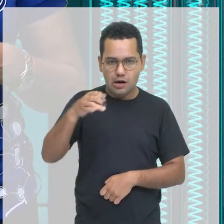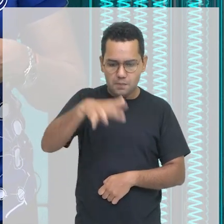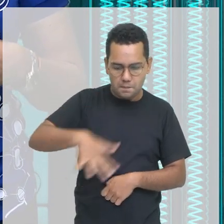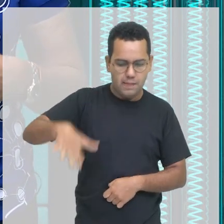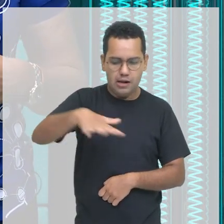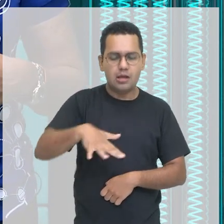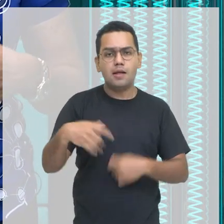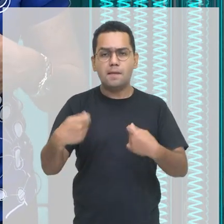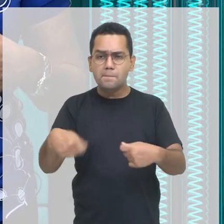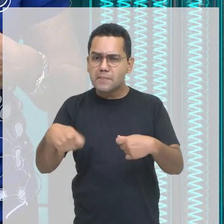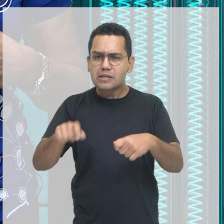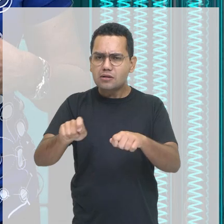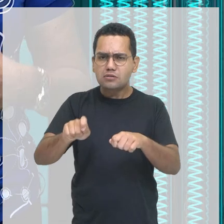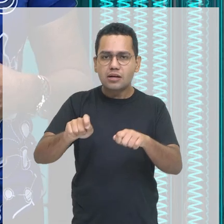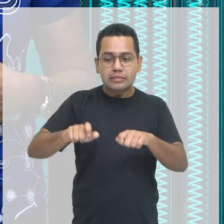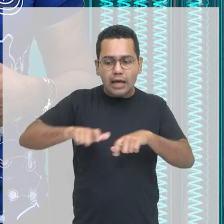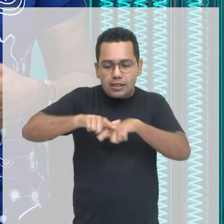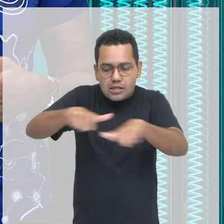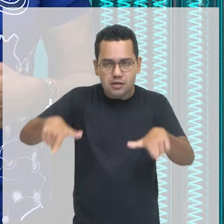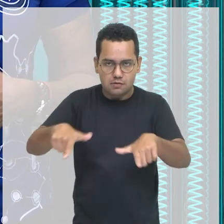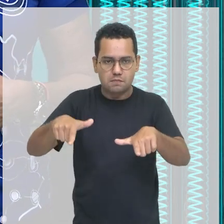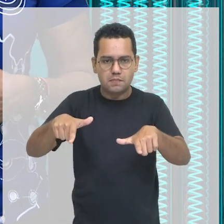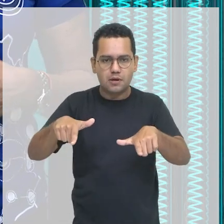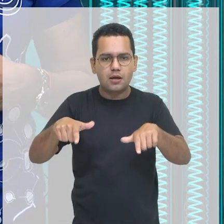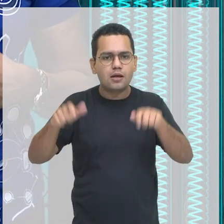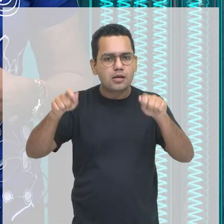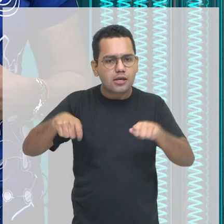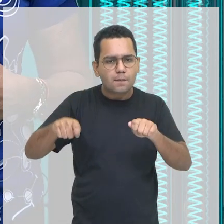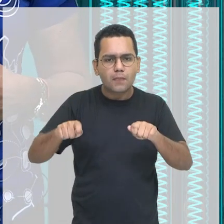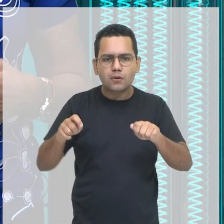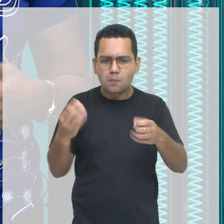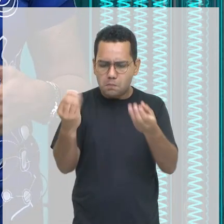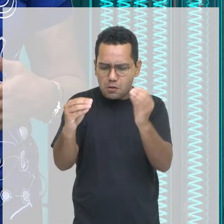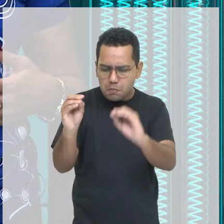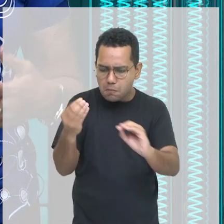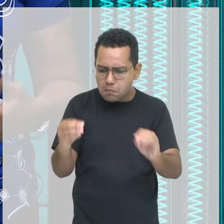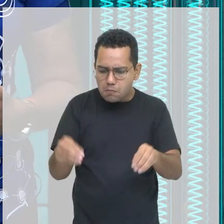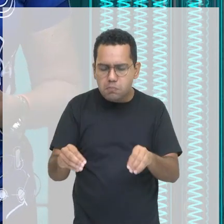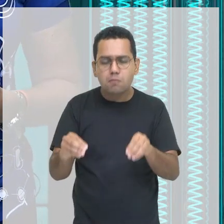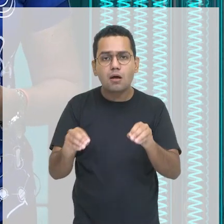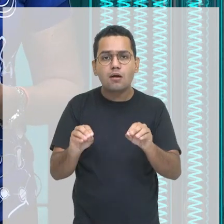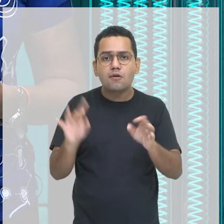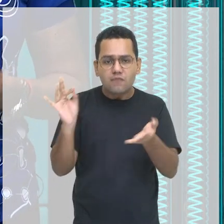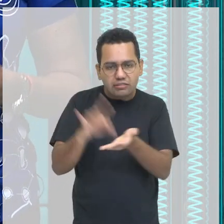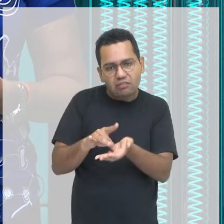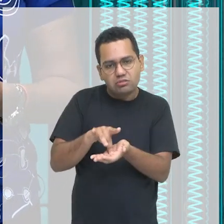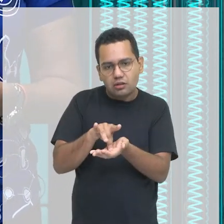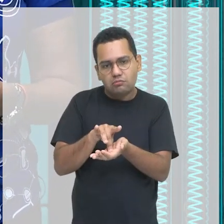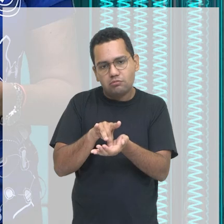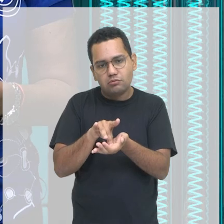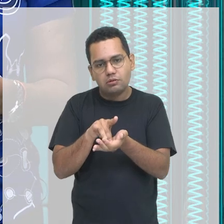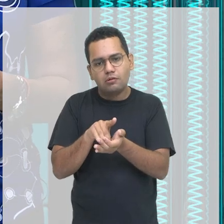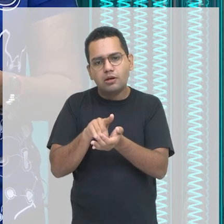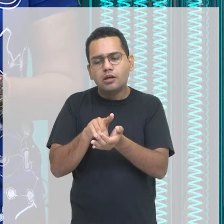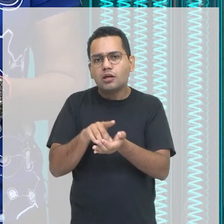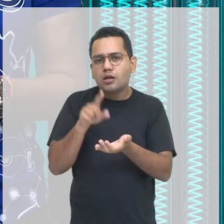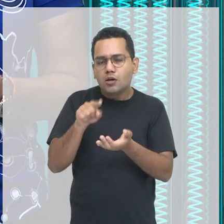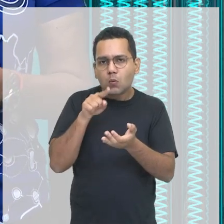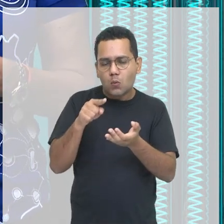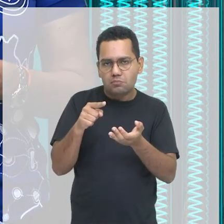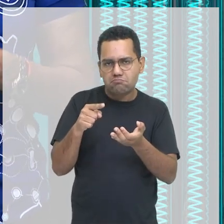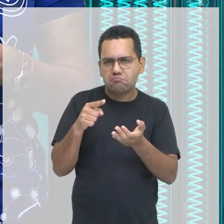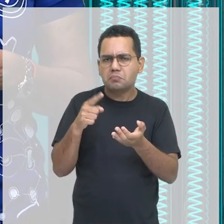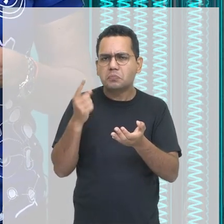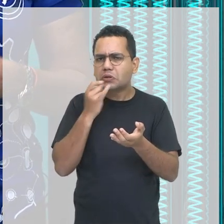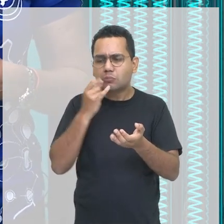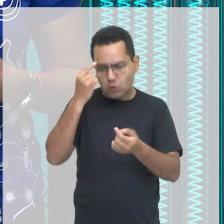pintura, produzindo a seus elementos mais puros e buscando suas características mais próprias.